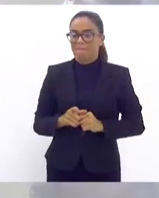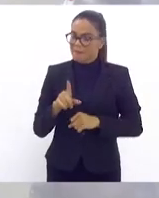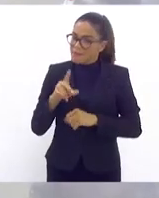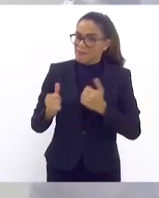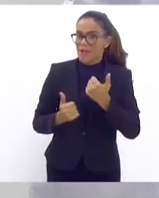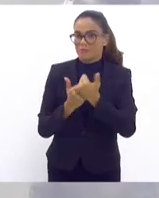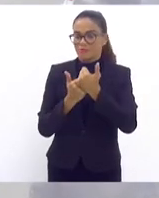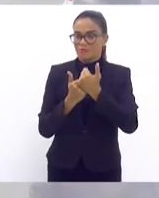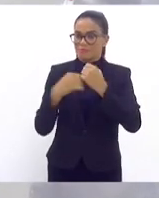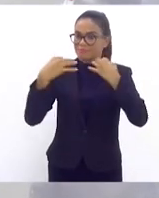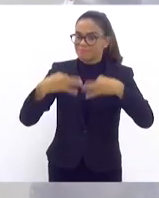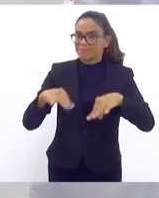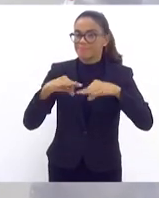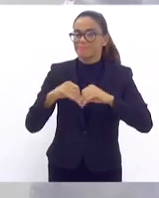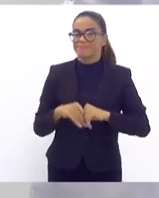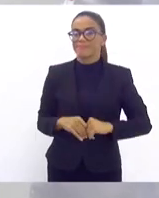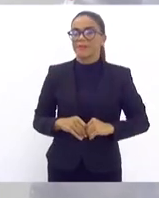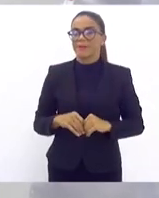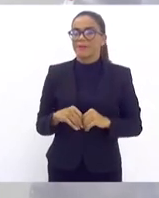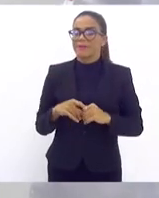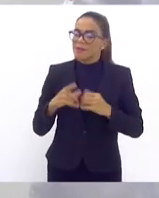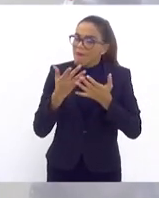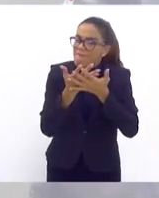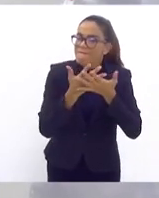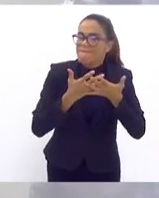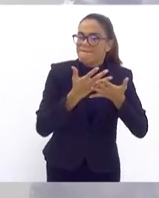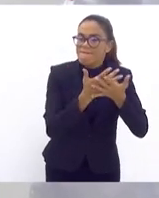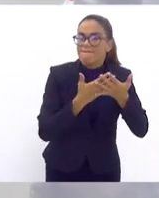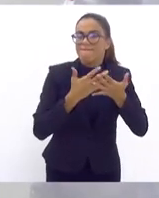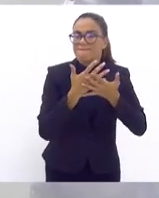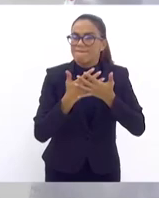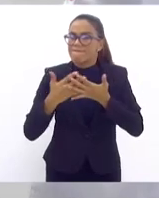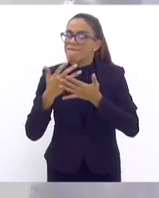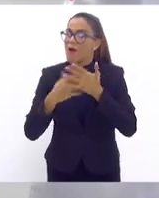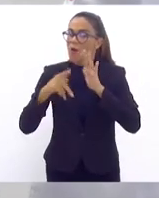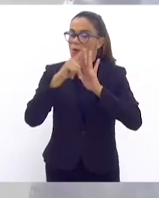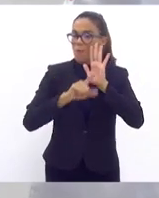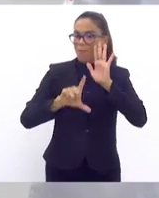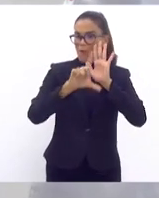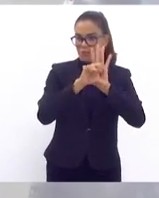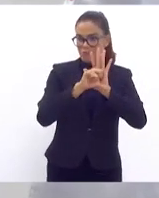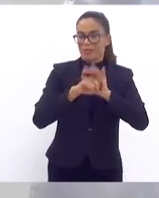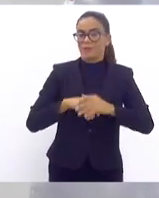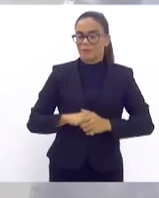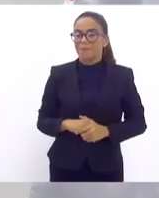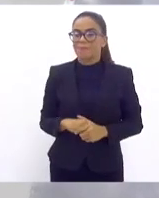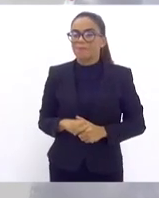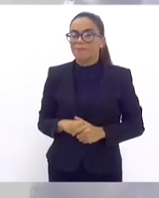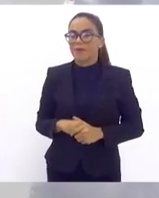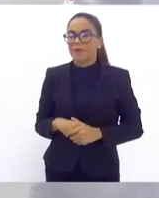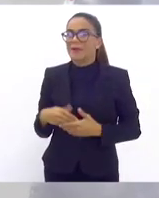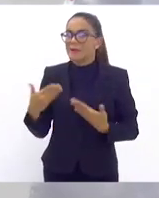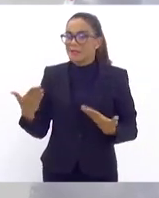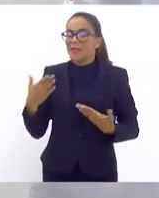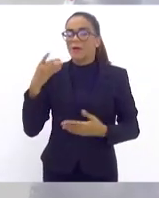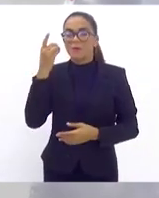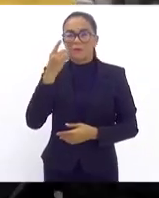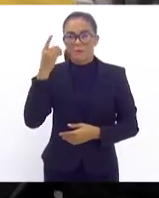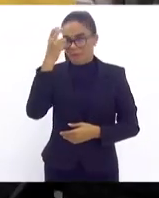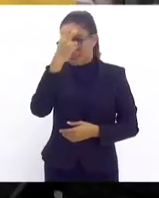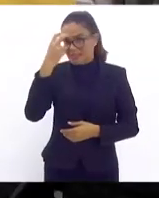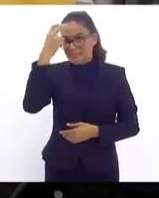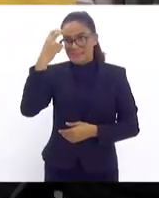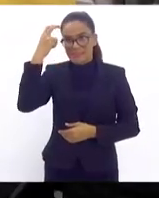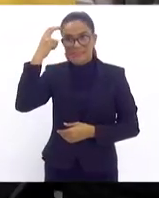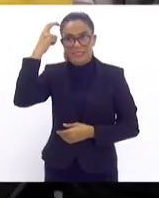aqui, de sanear os projetos todos antes de levar a submeter a pauta do plenário. Deputada Célia, depois deputado doutor